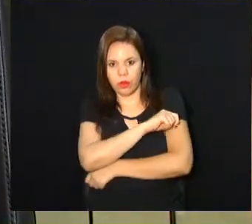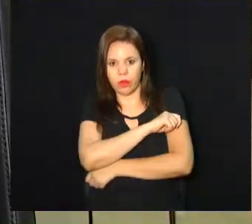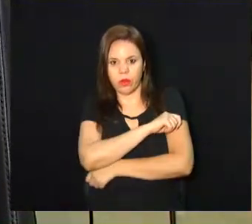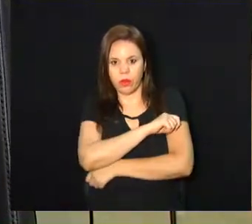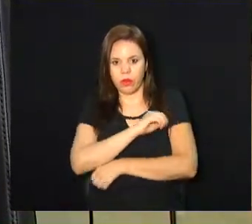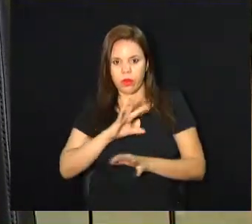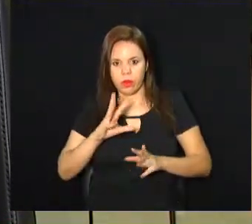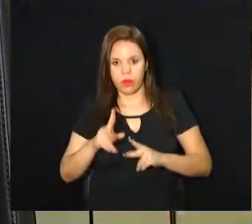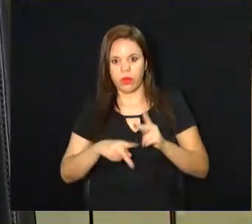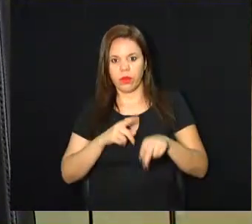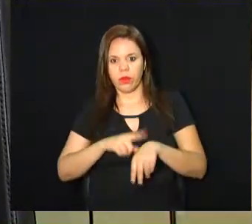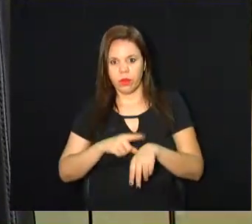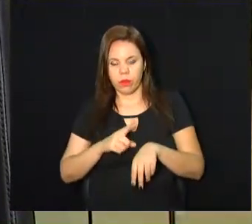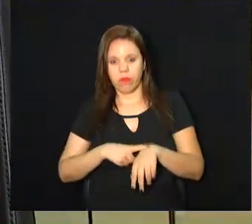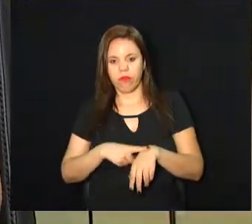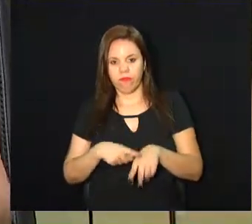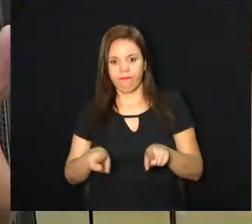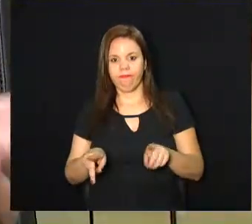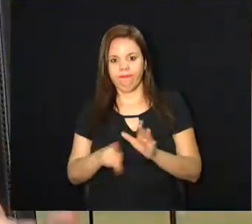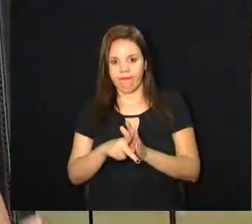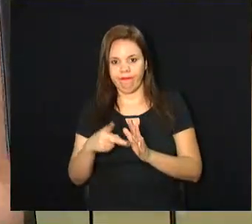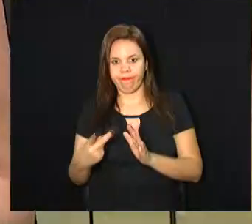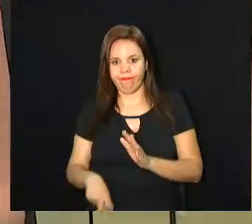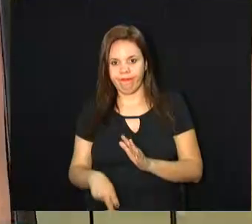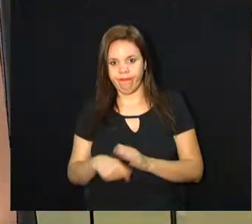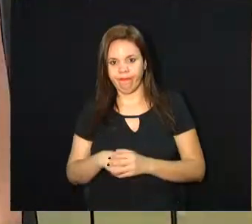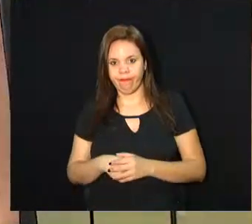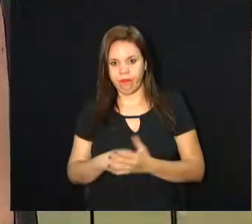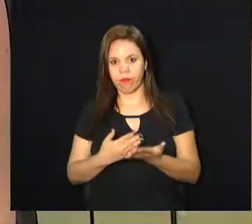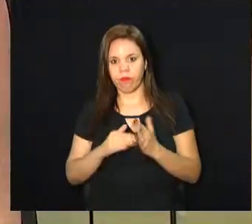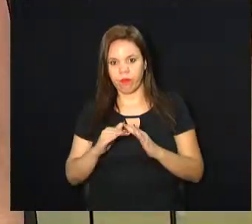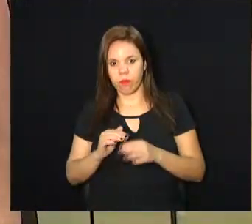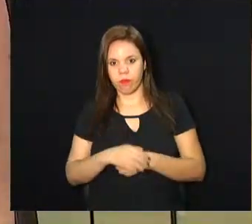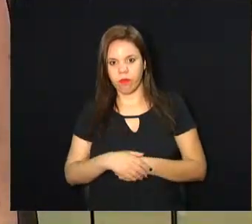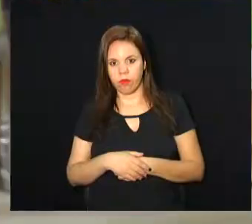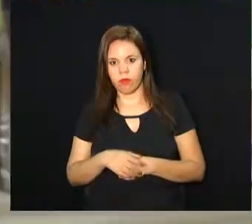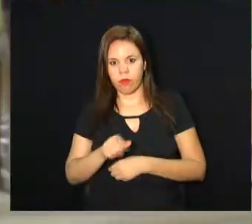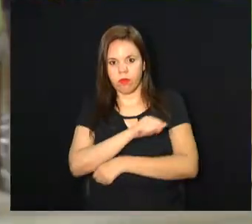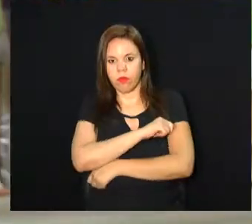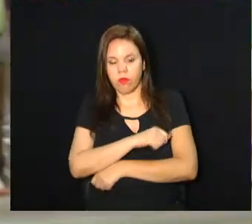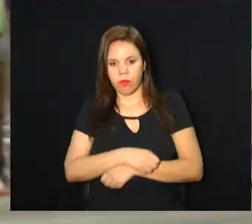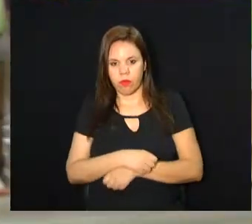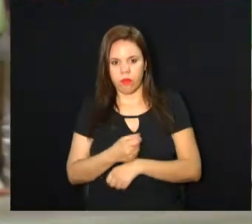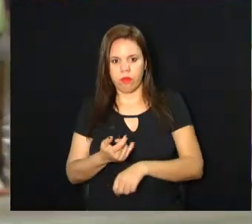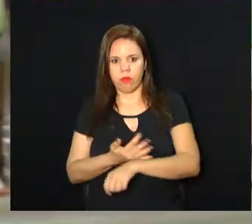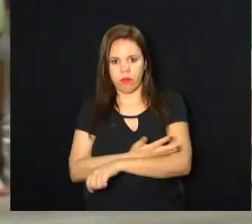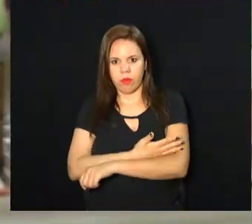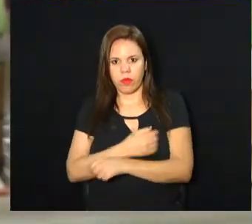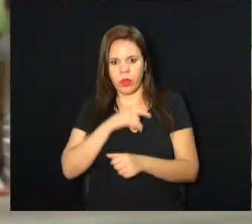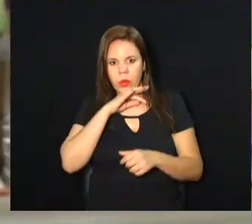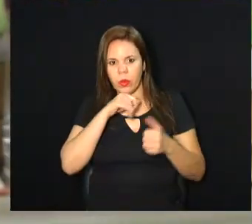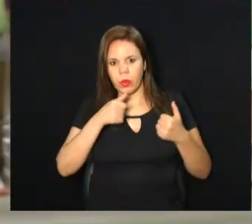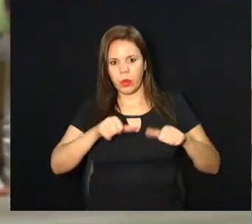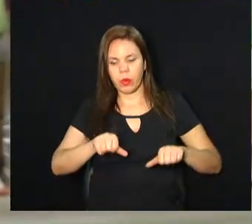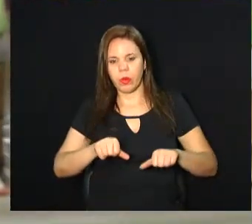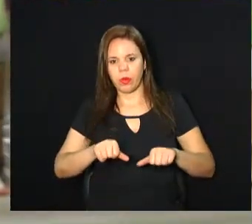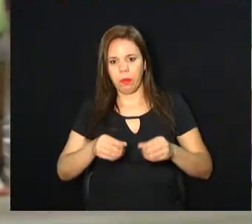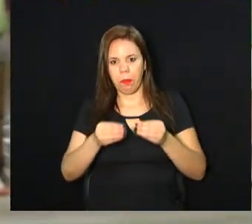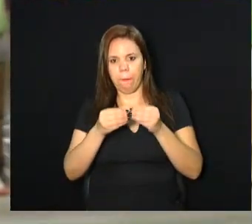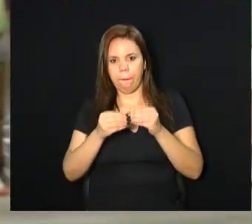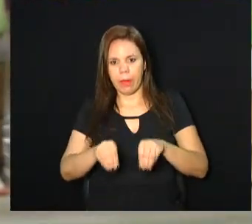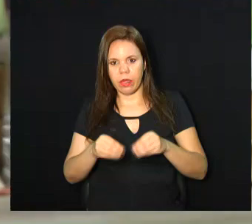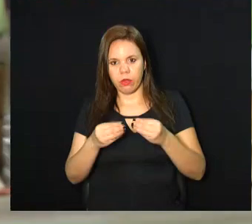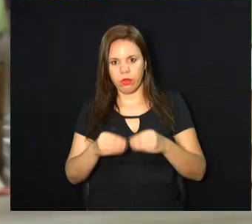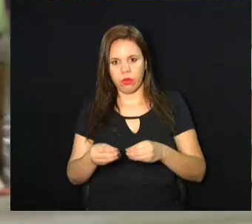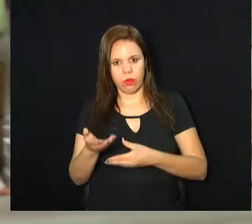por todos os momentos, inclusive o momento em escola deste aluno. As emoções negativas só trazem prejuízos